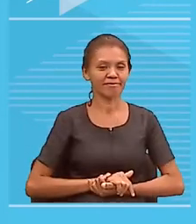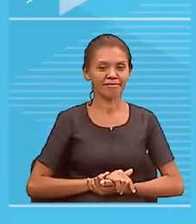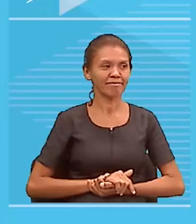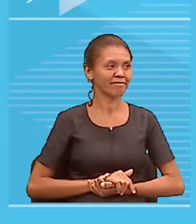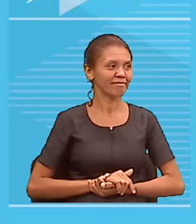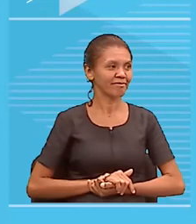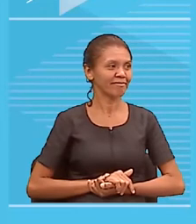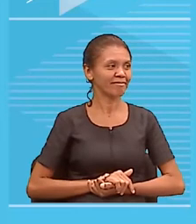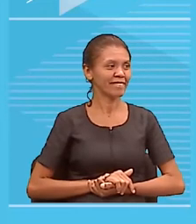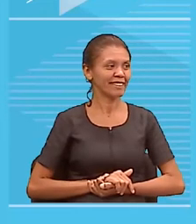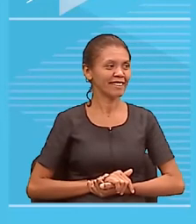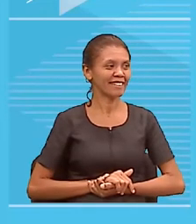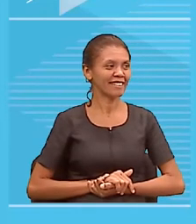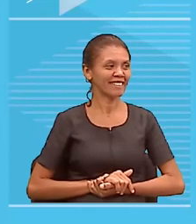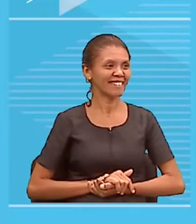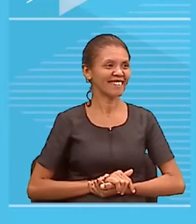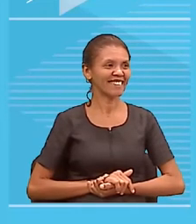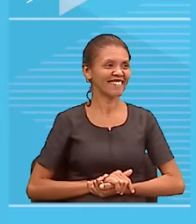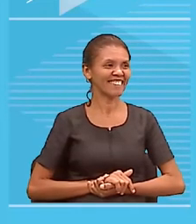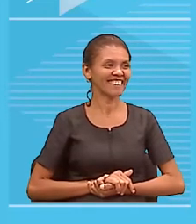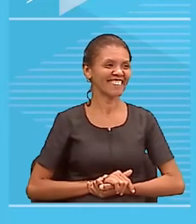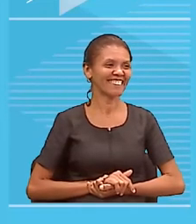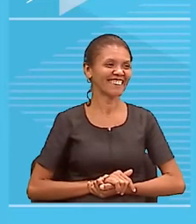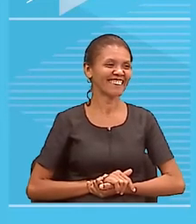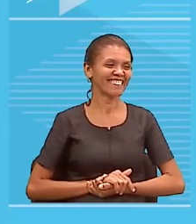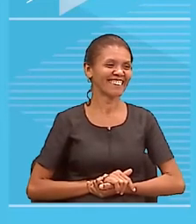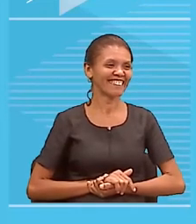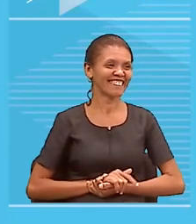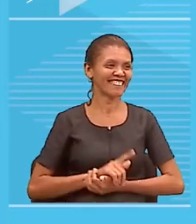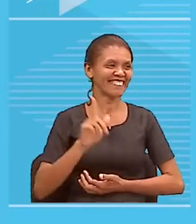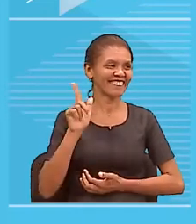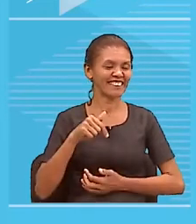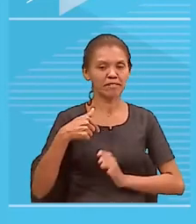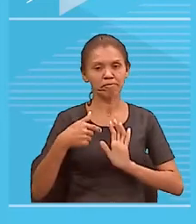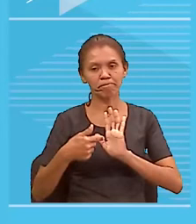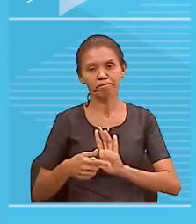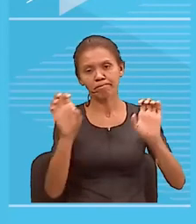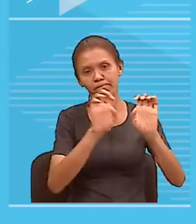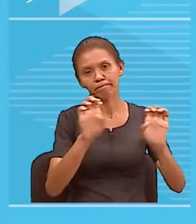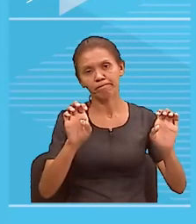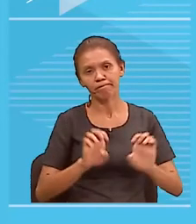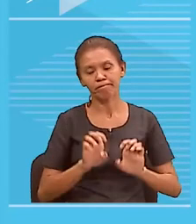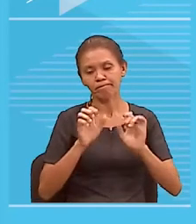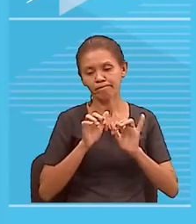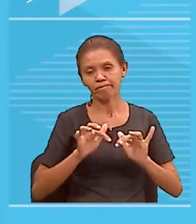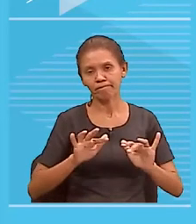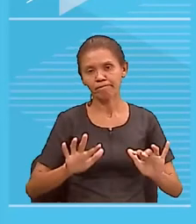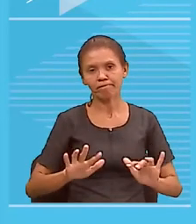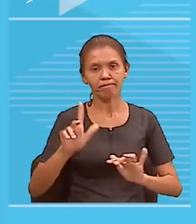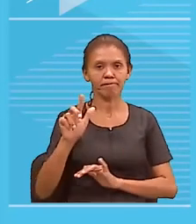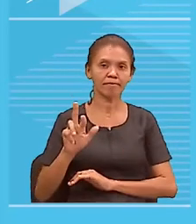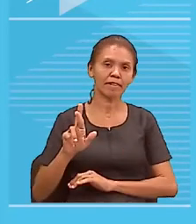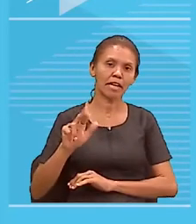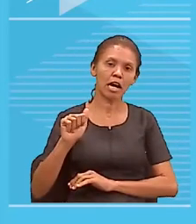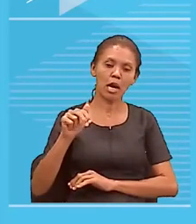açúcar mas o papel a peste né a gente gosta então apresenta uma estrutura bem ramificada né